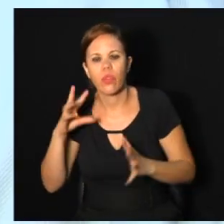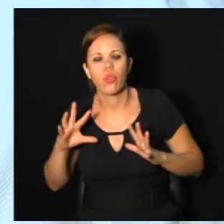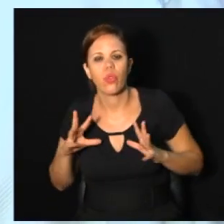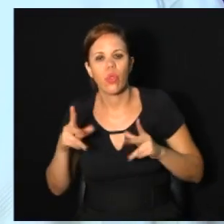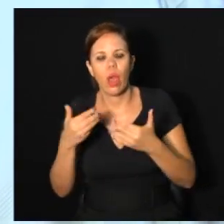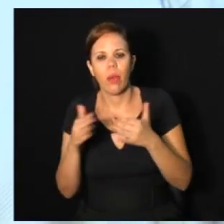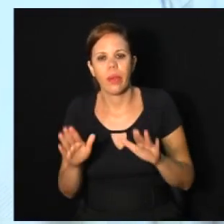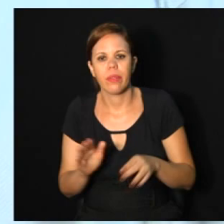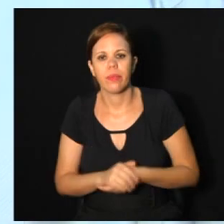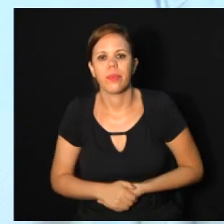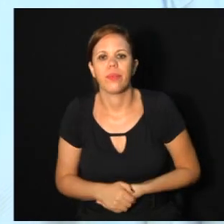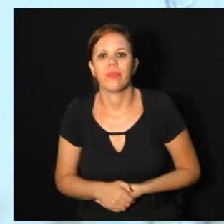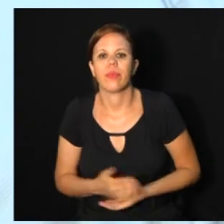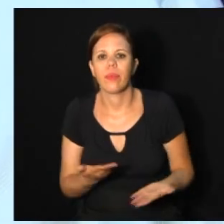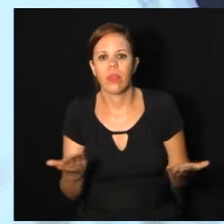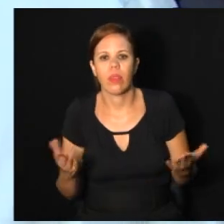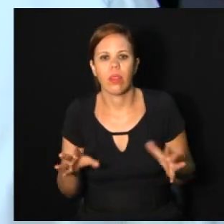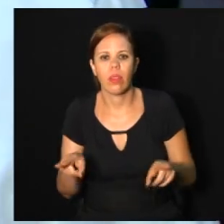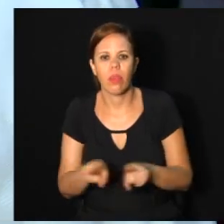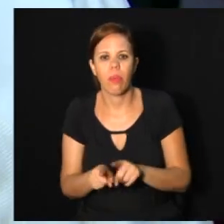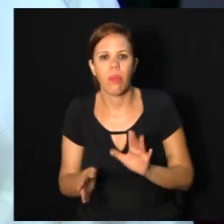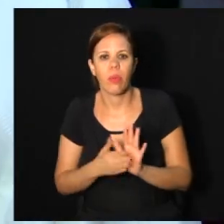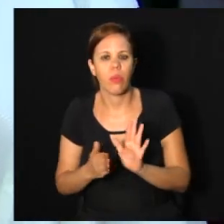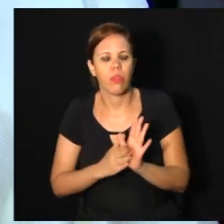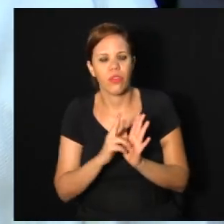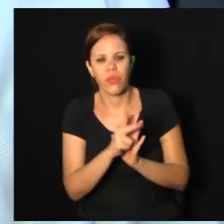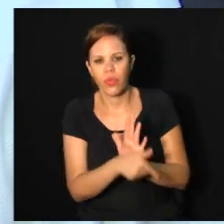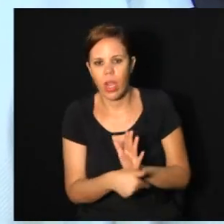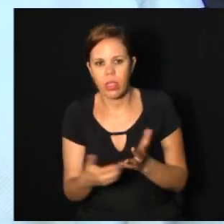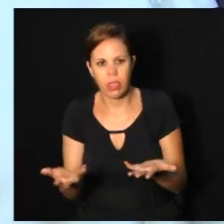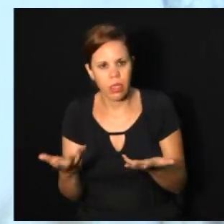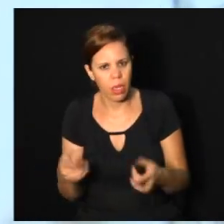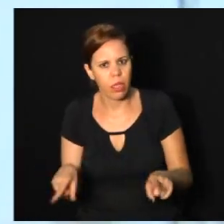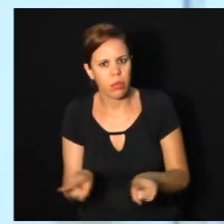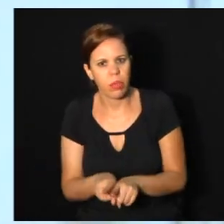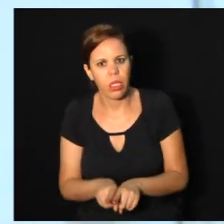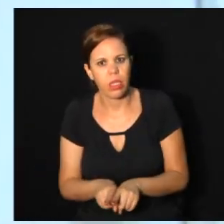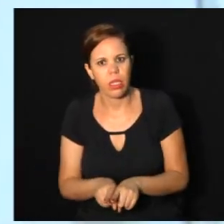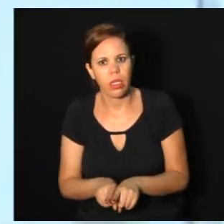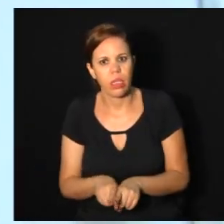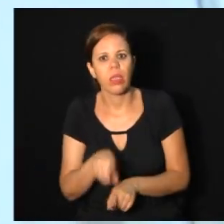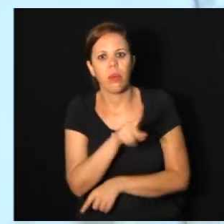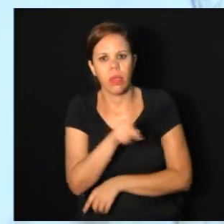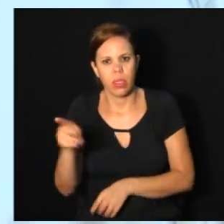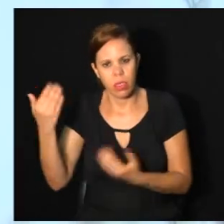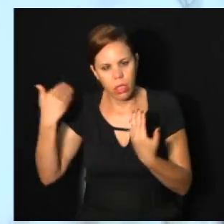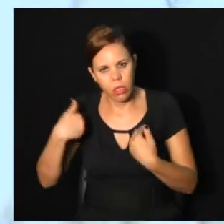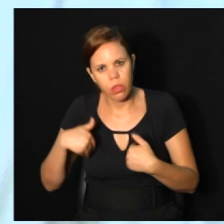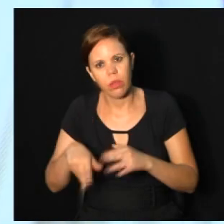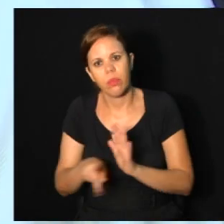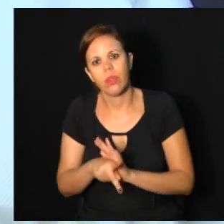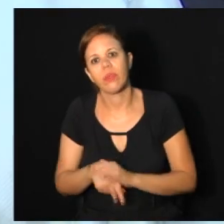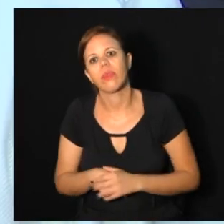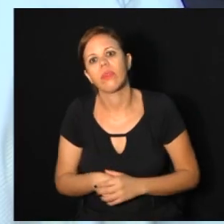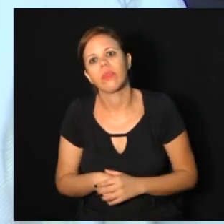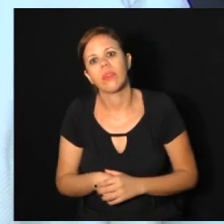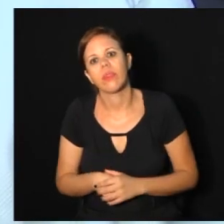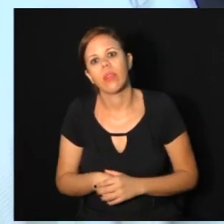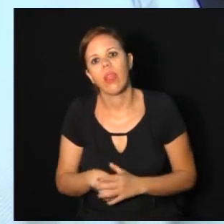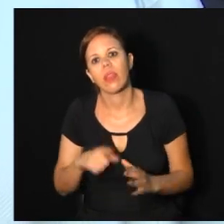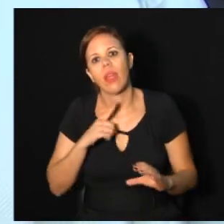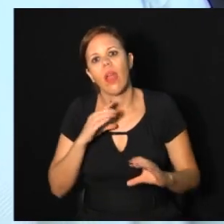estarão abertos a eles, até por proposituras, e também o gabinete da presidência, como um canal aí